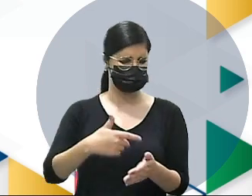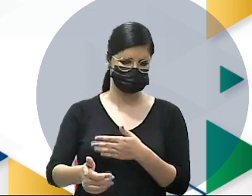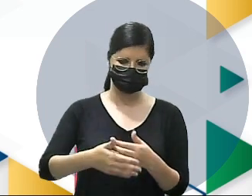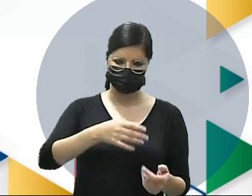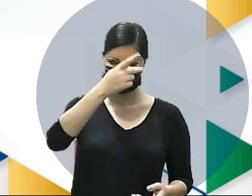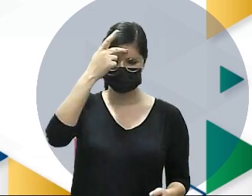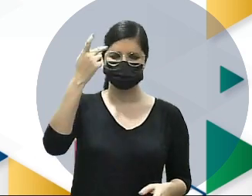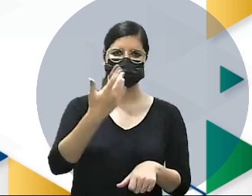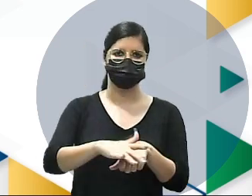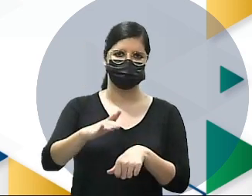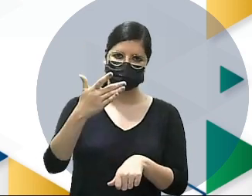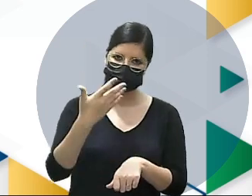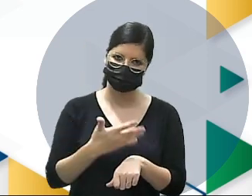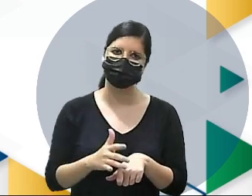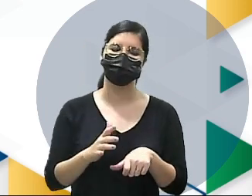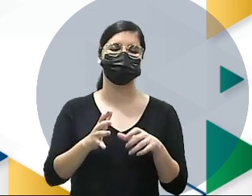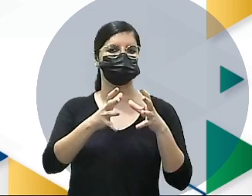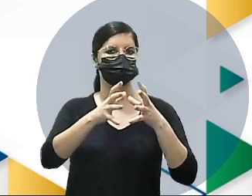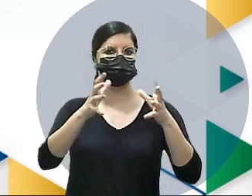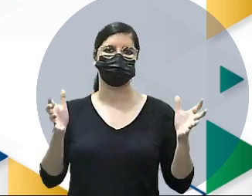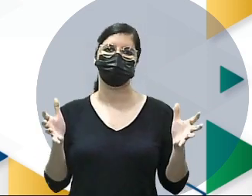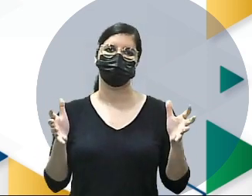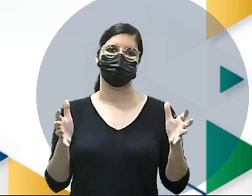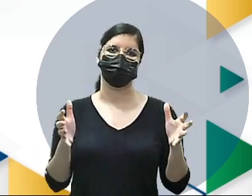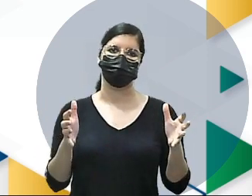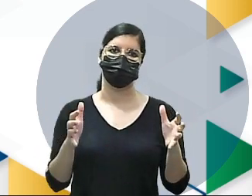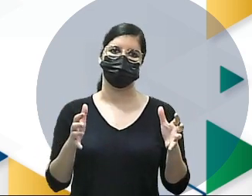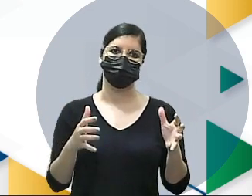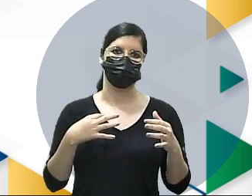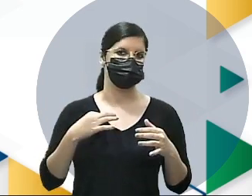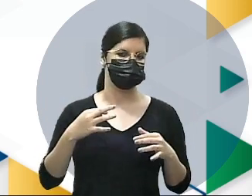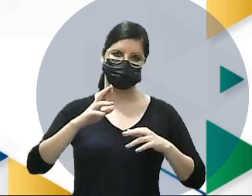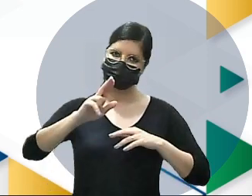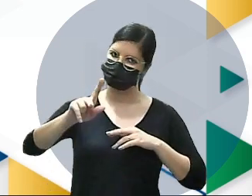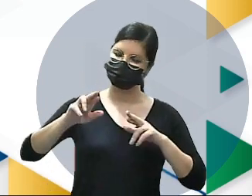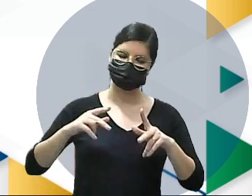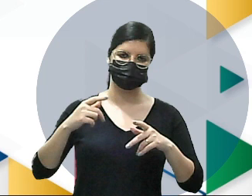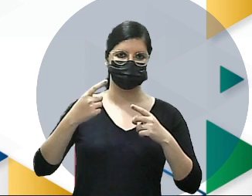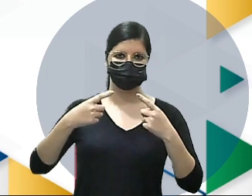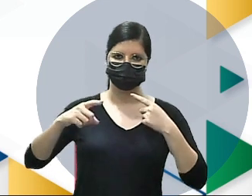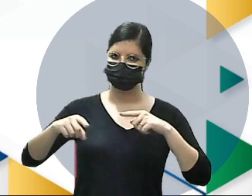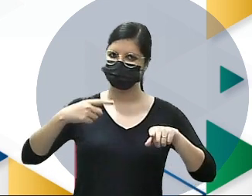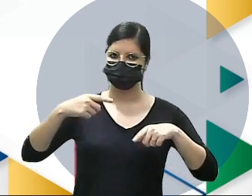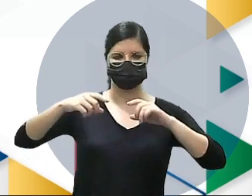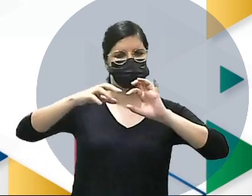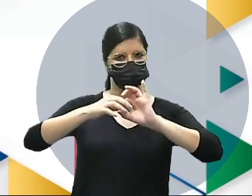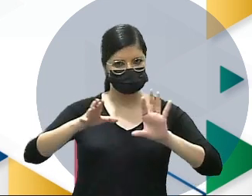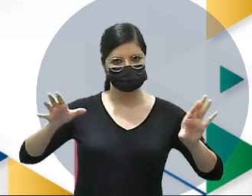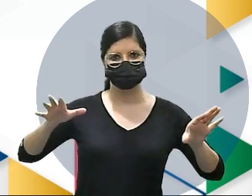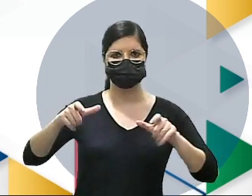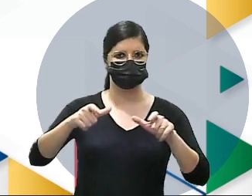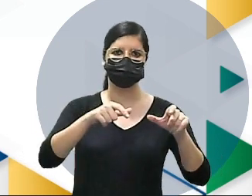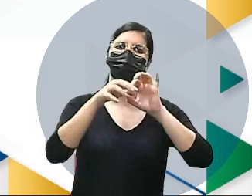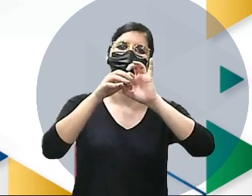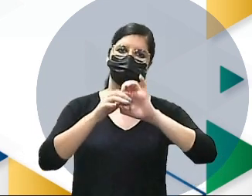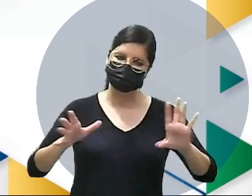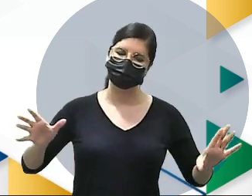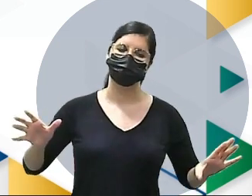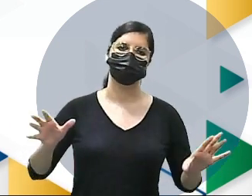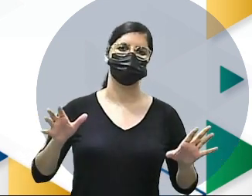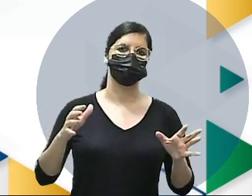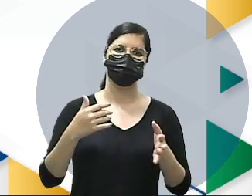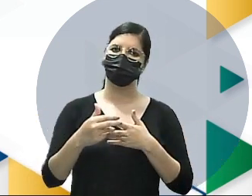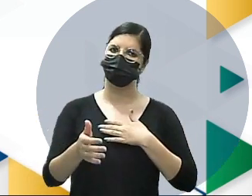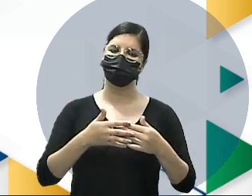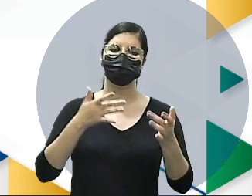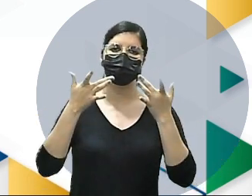praticá-la e essa técnica é tão abrangente que não delimita este temos nem de roupa nem música nem um espaço em movimento você pode fazer uma